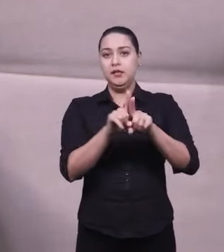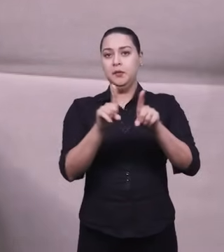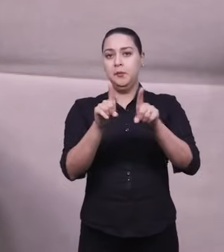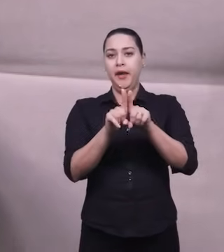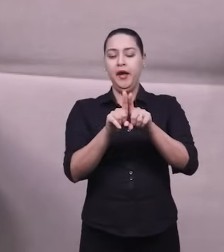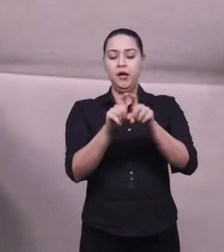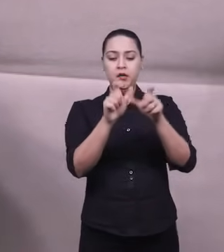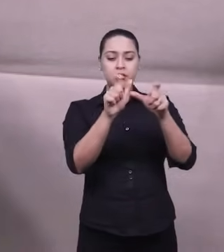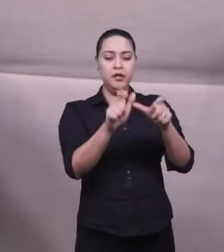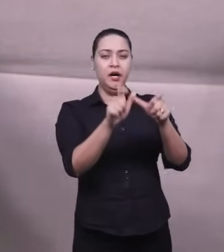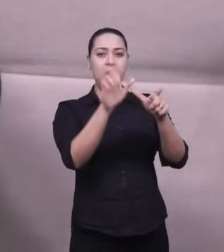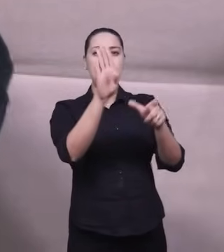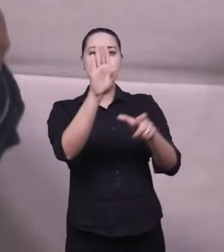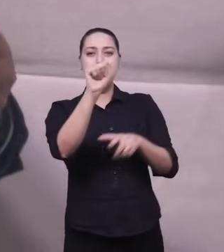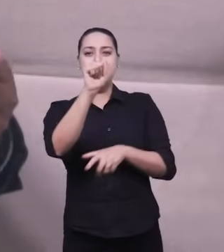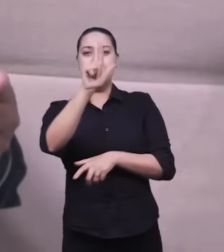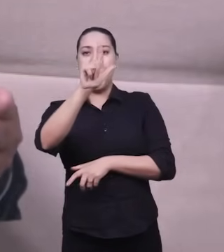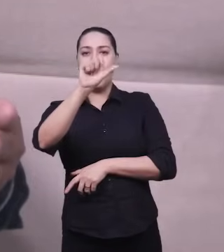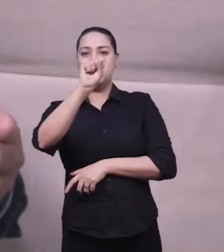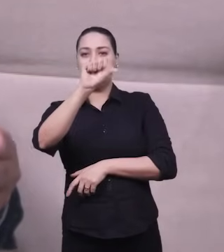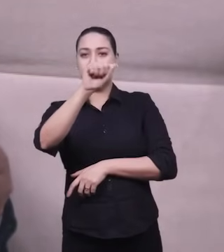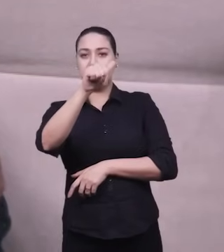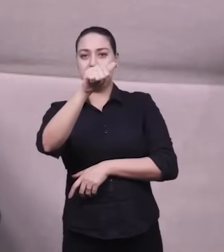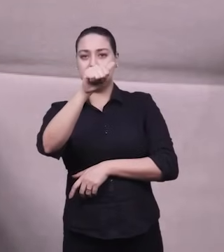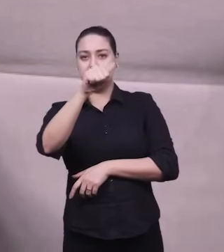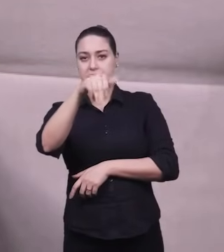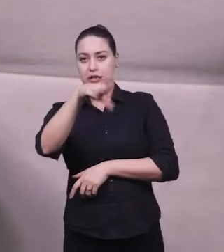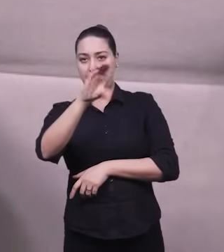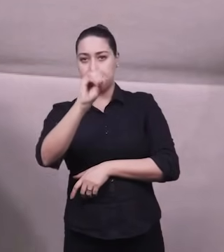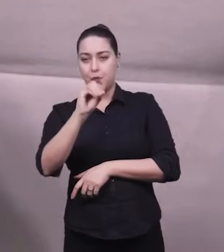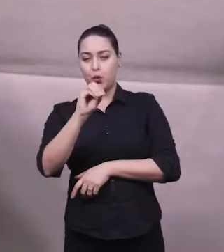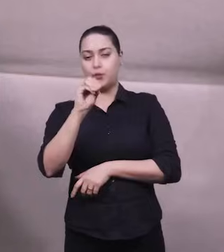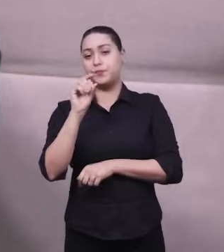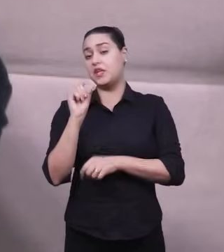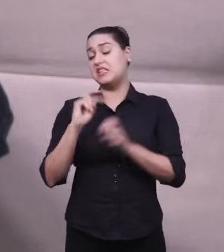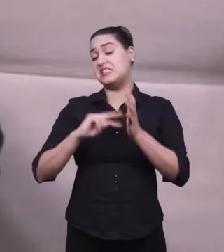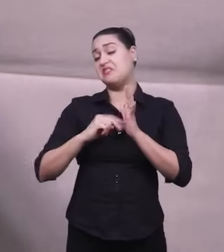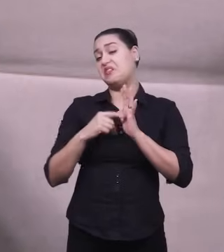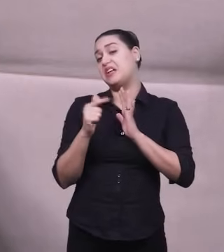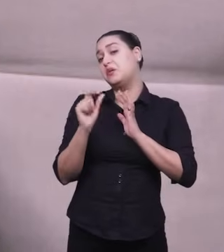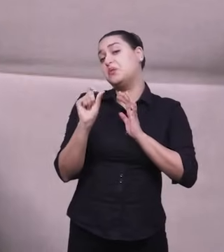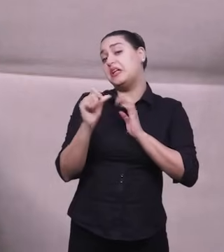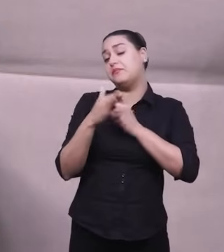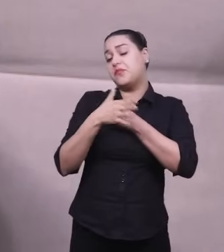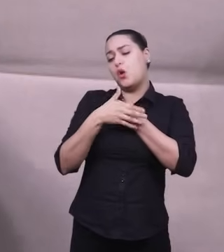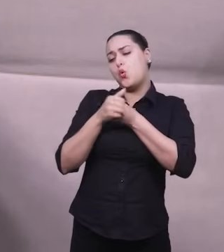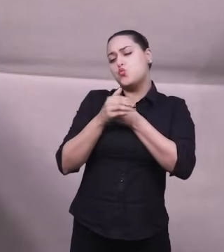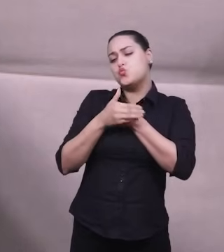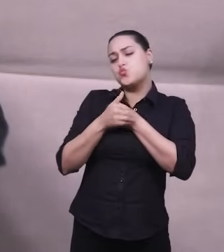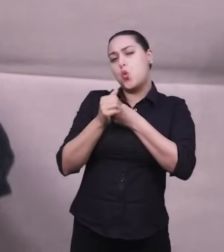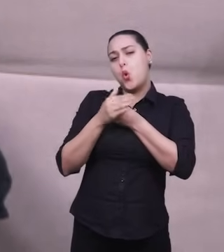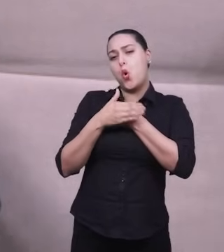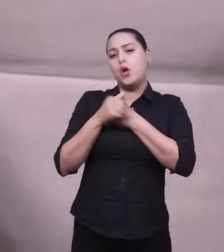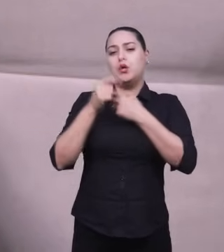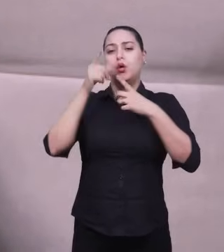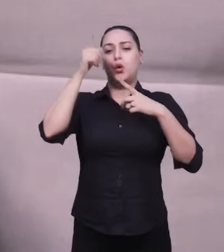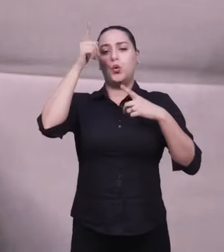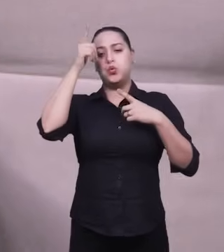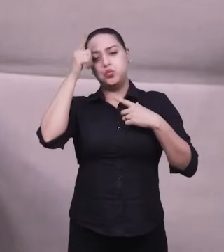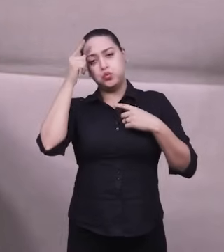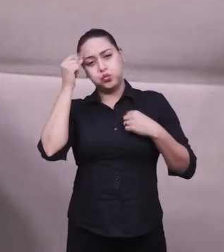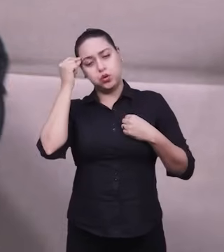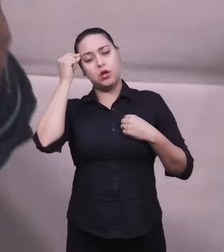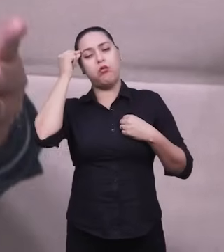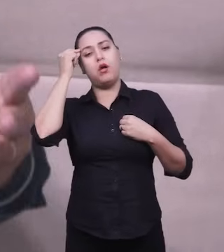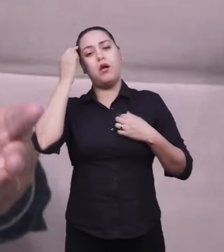aos canteiros de bálsamo, que fala do alento, que fala do refrigério, que fala